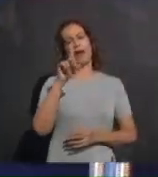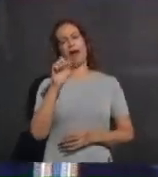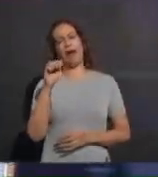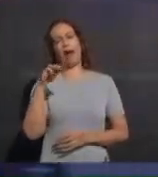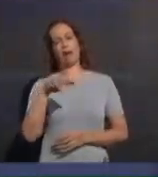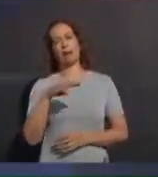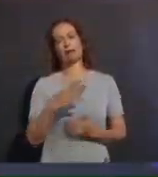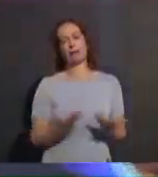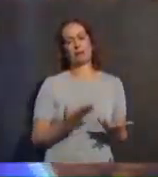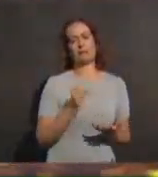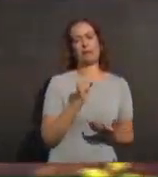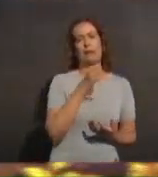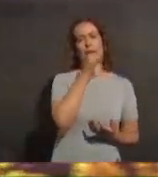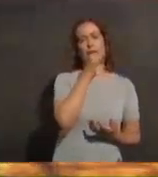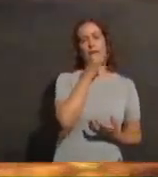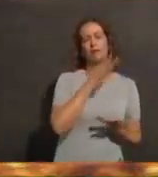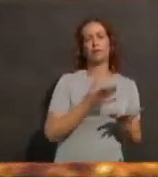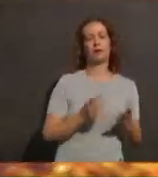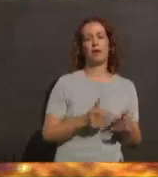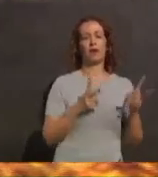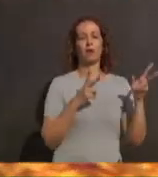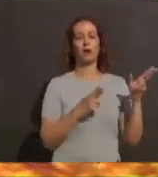assim.